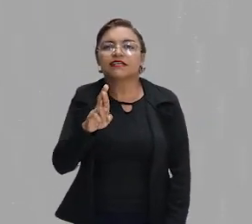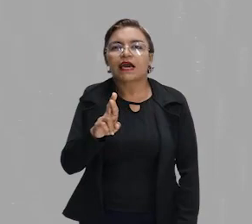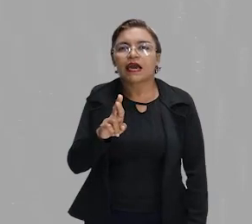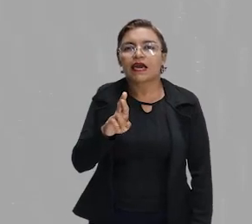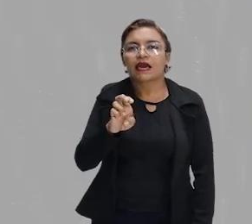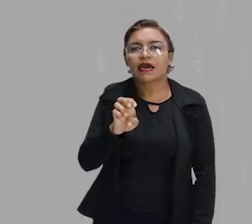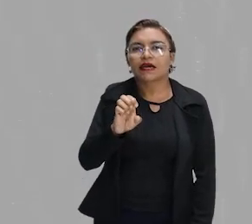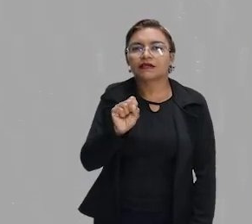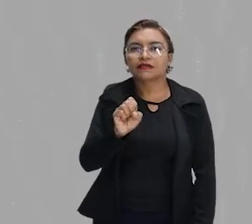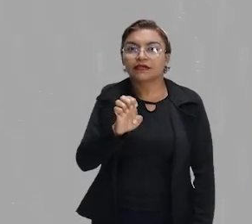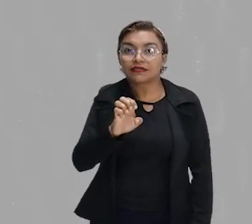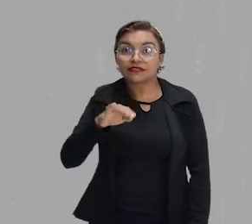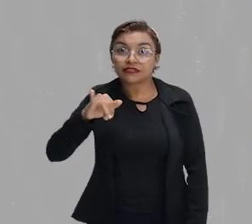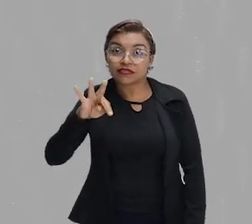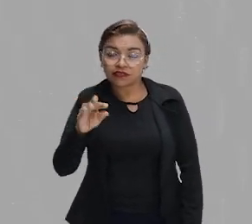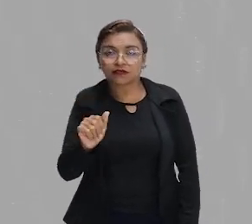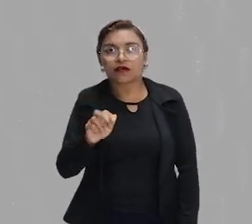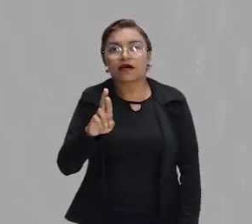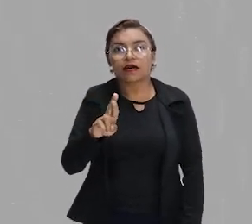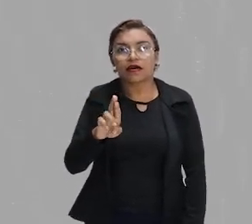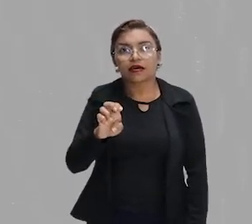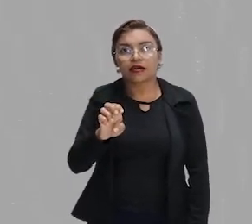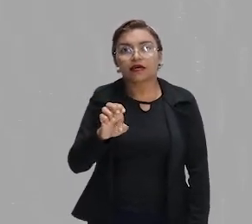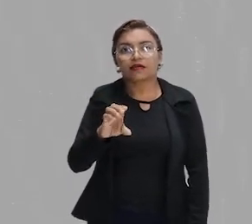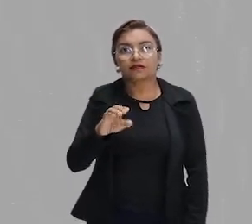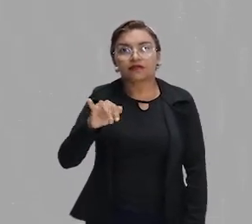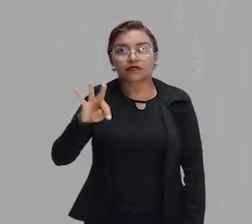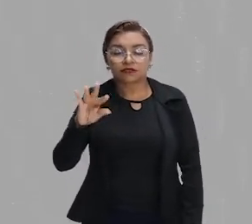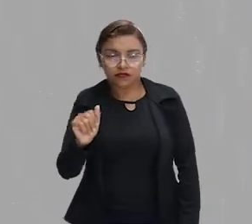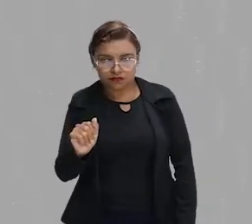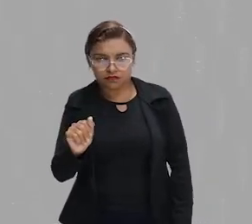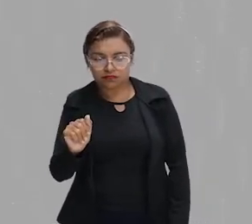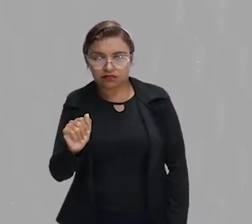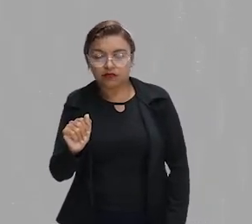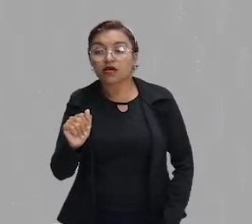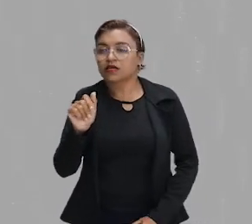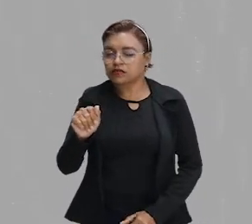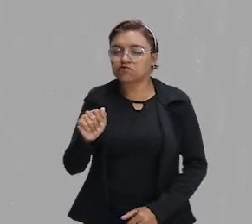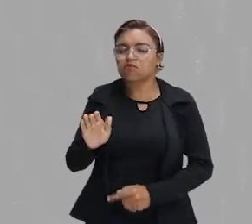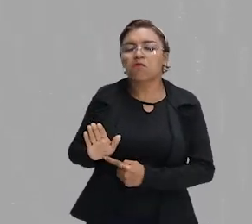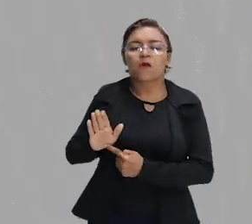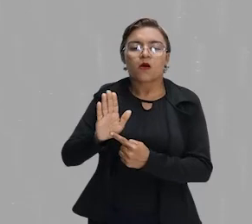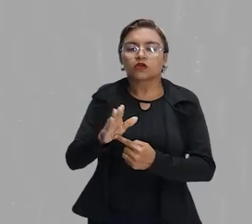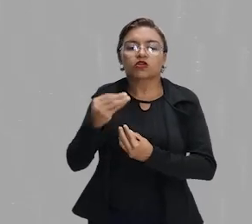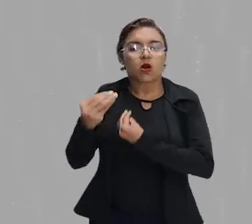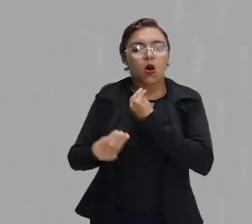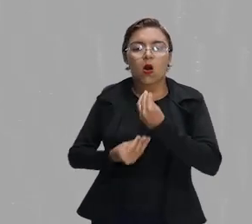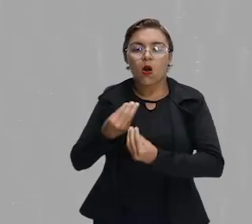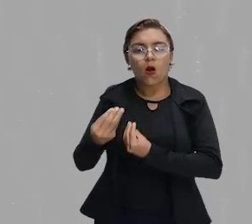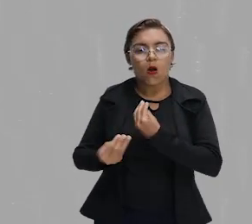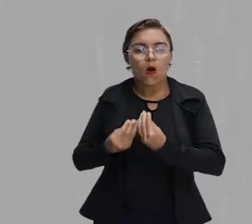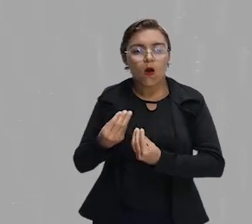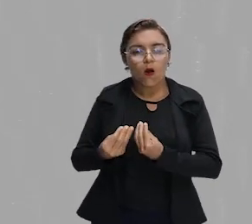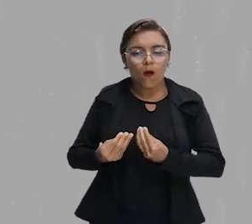receita de quais aminoácidos que vão fazer parte da proteína. Então, como é que a célula consegue